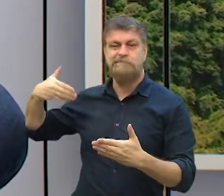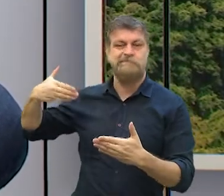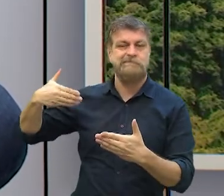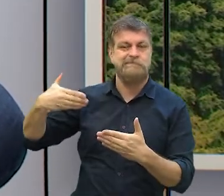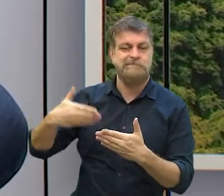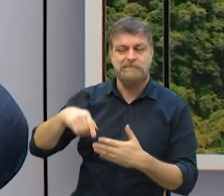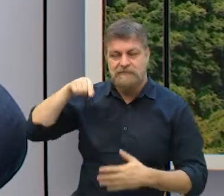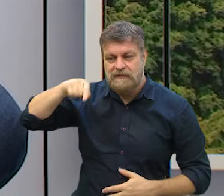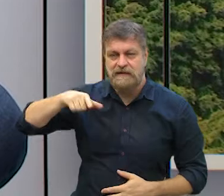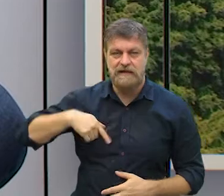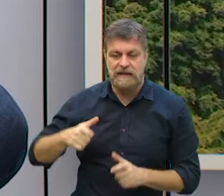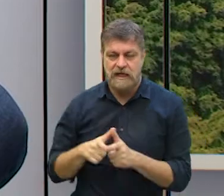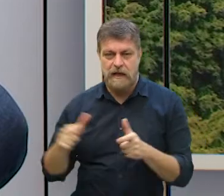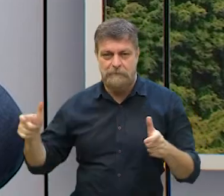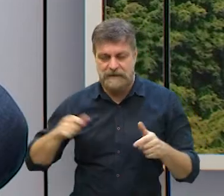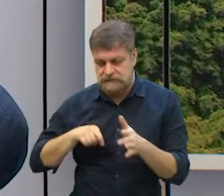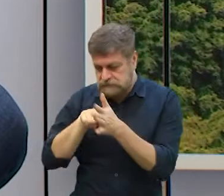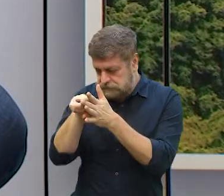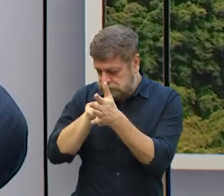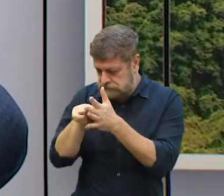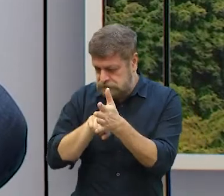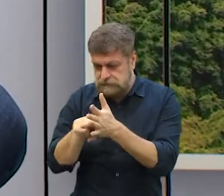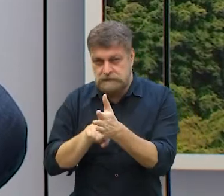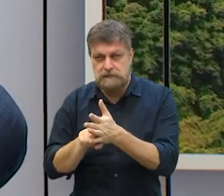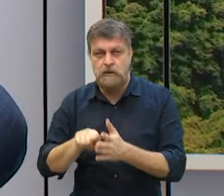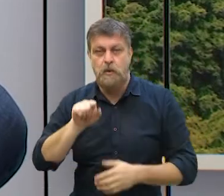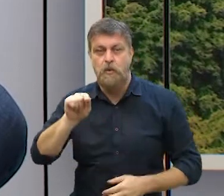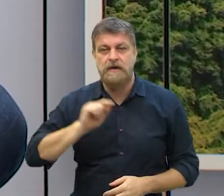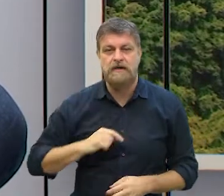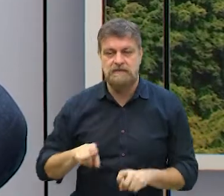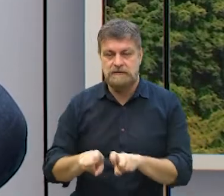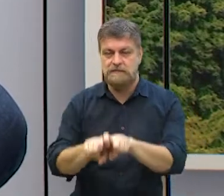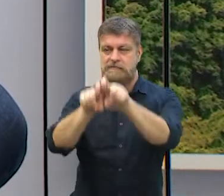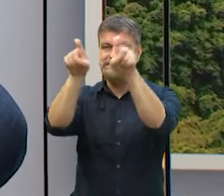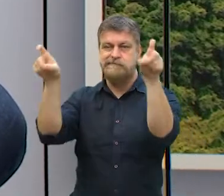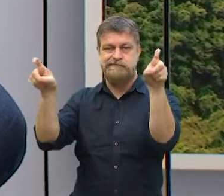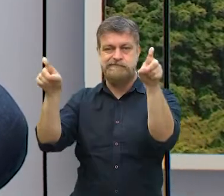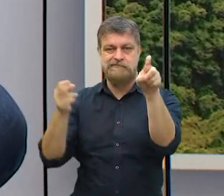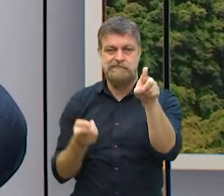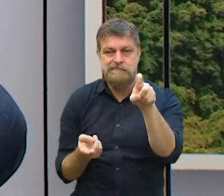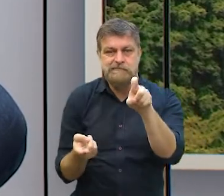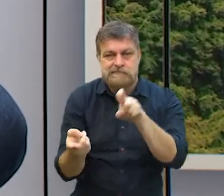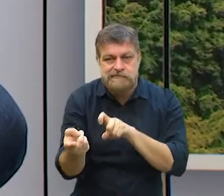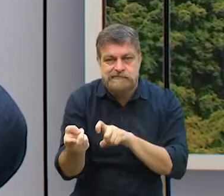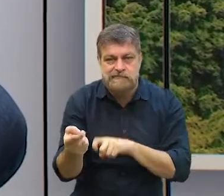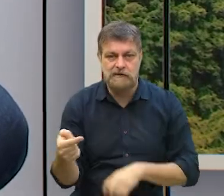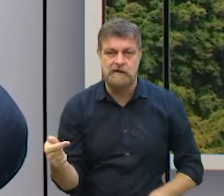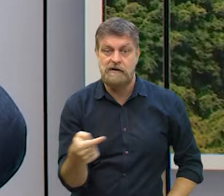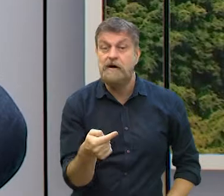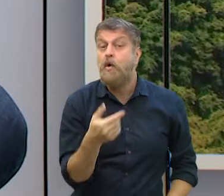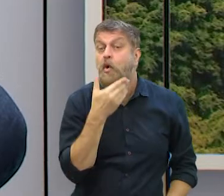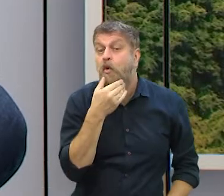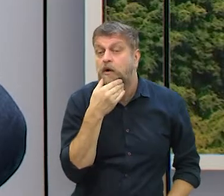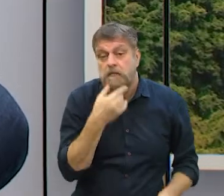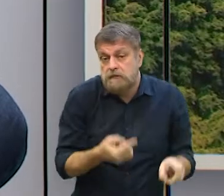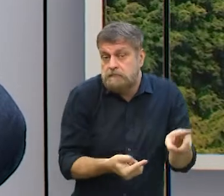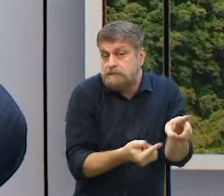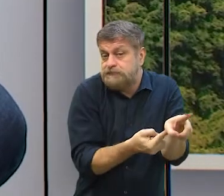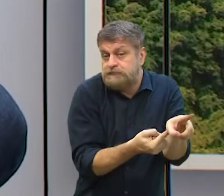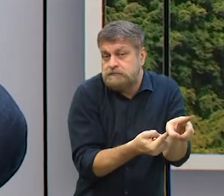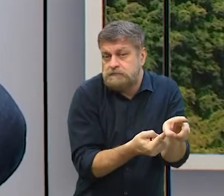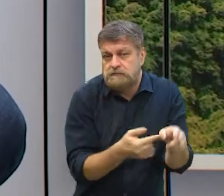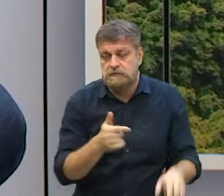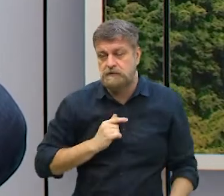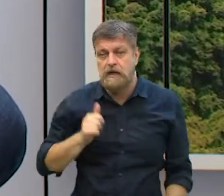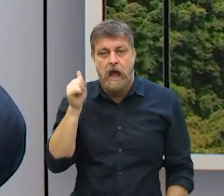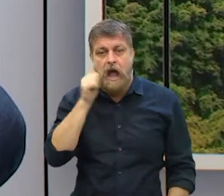culturalmente, elas têm um entendimento diferente, mais invasivo do que um Papa Nicolau, eu imagino que não seja